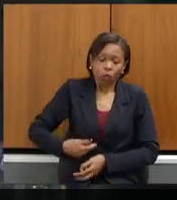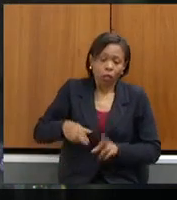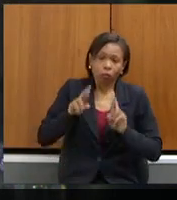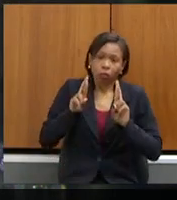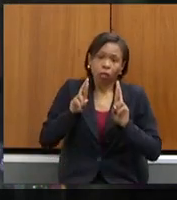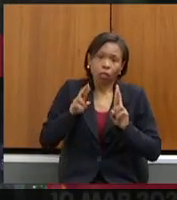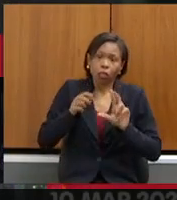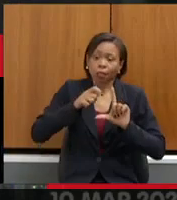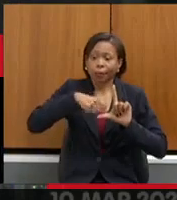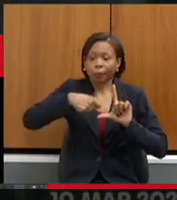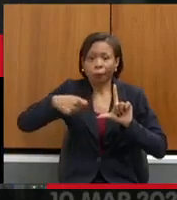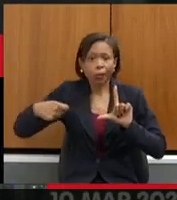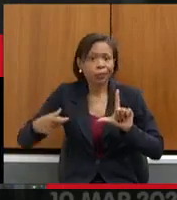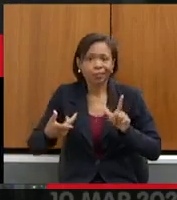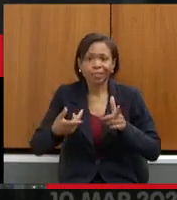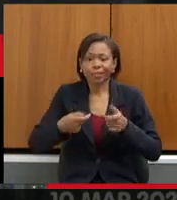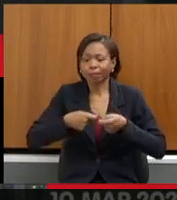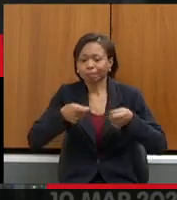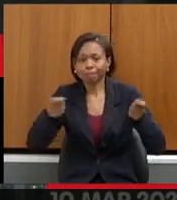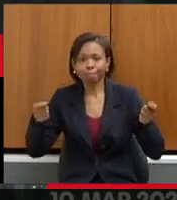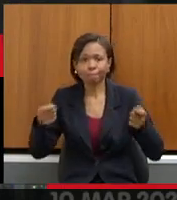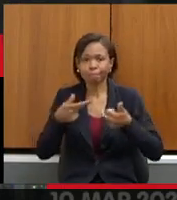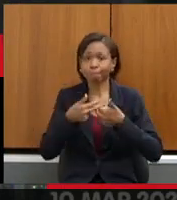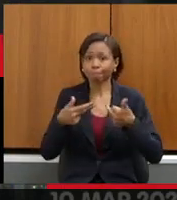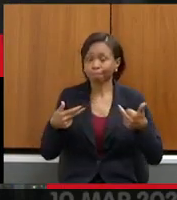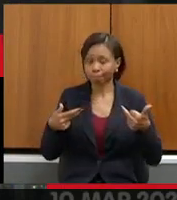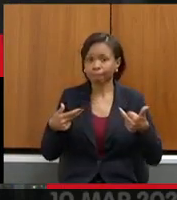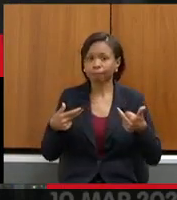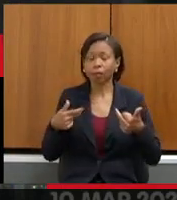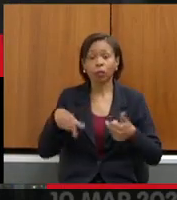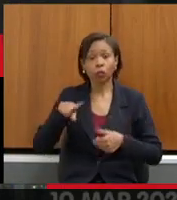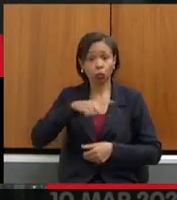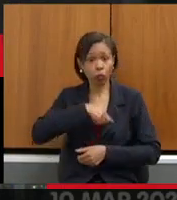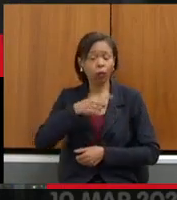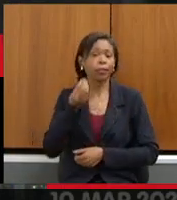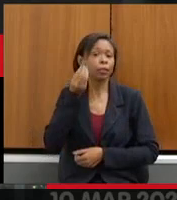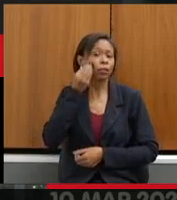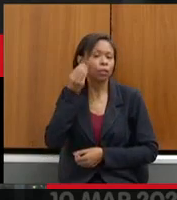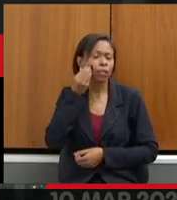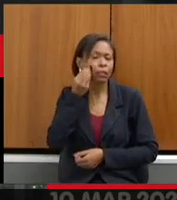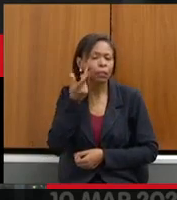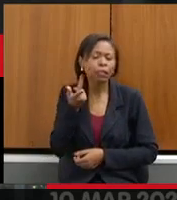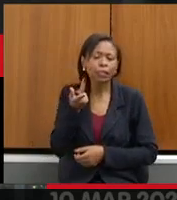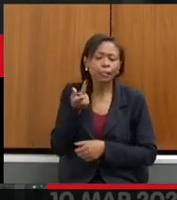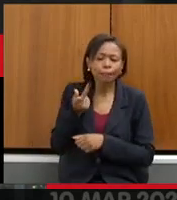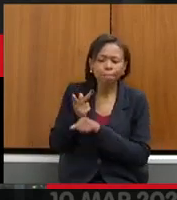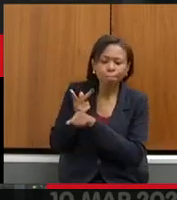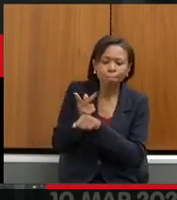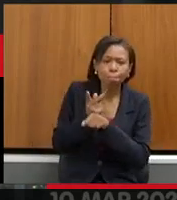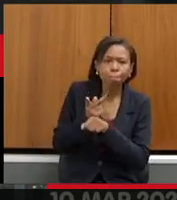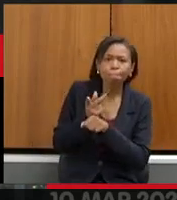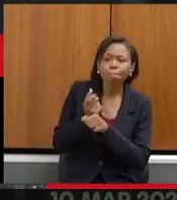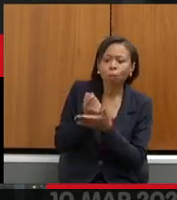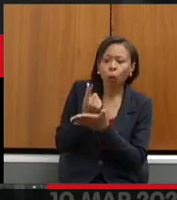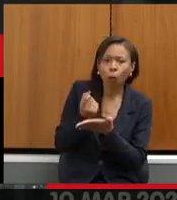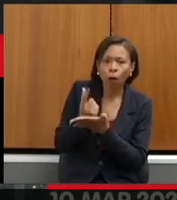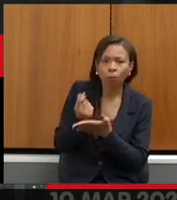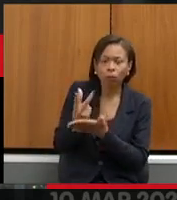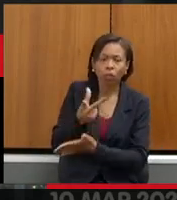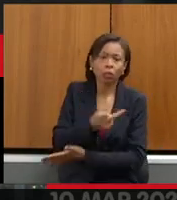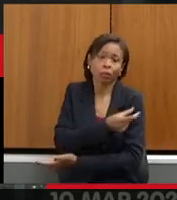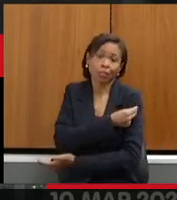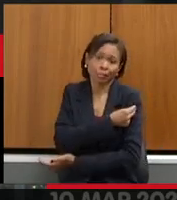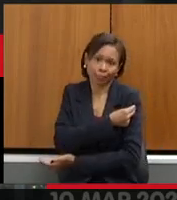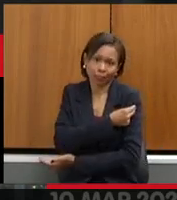aumente é isso né Além disso nós tentamos buscar aquisição de vacinas essa